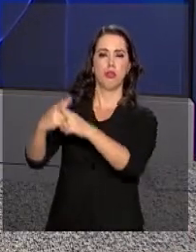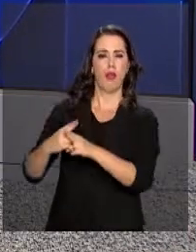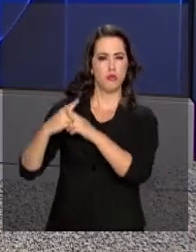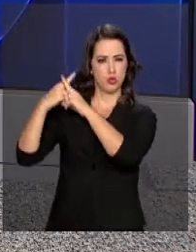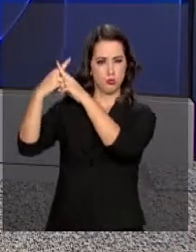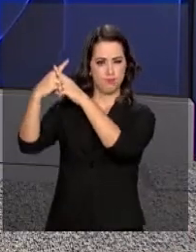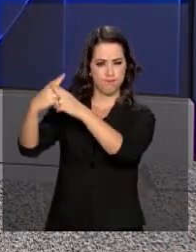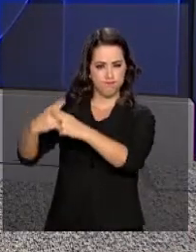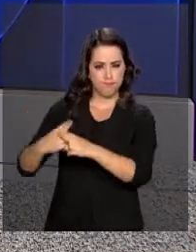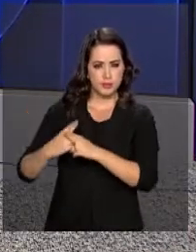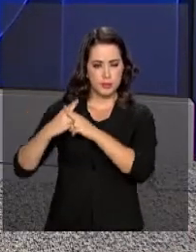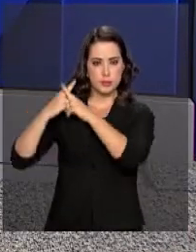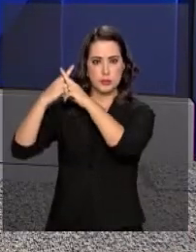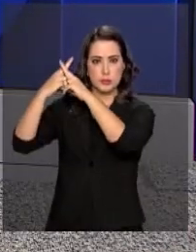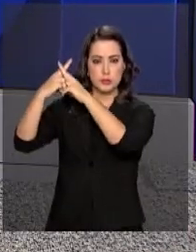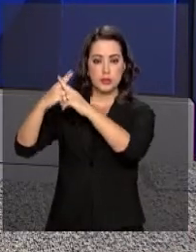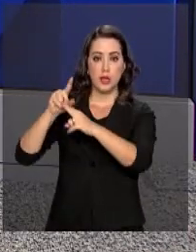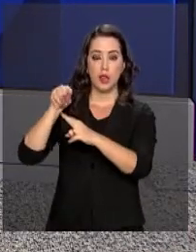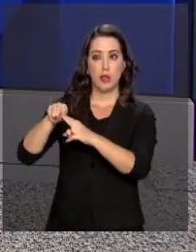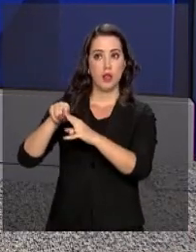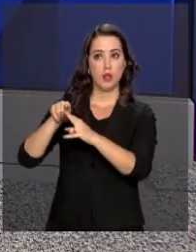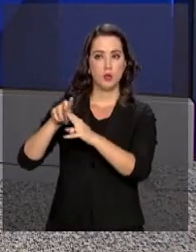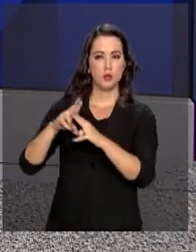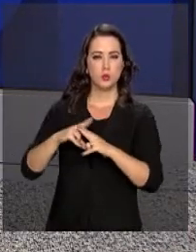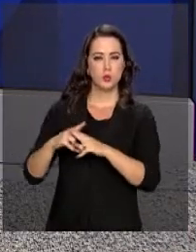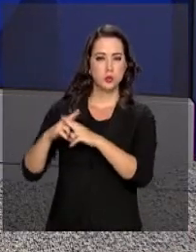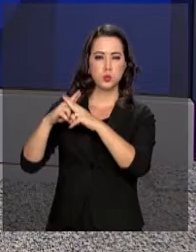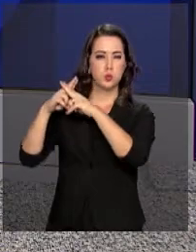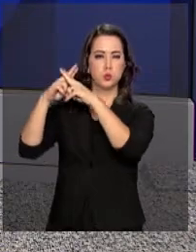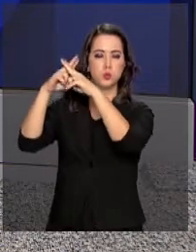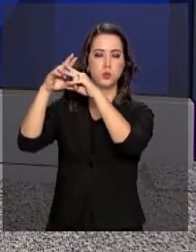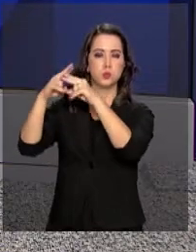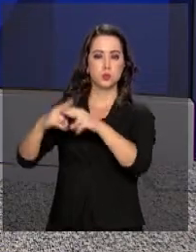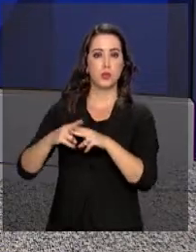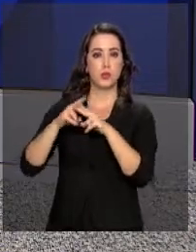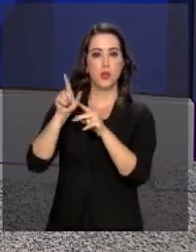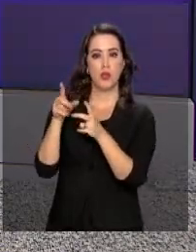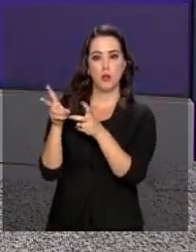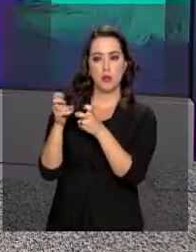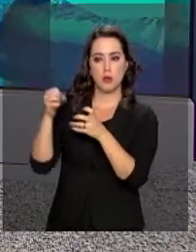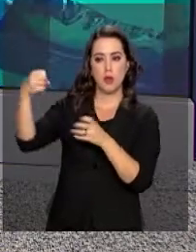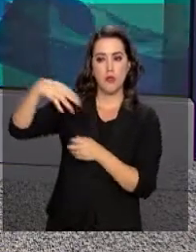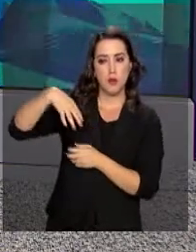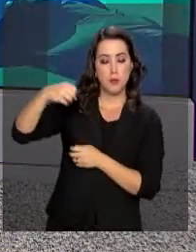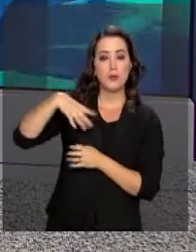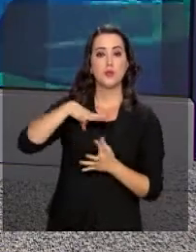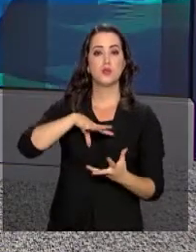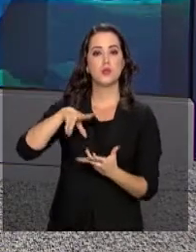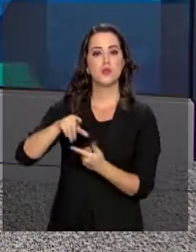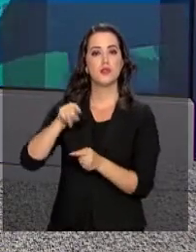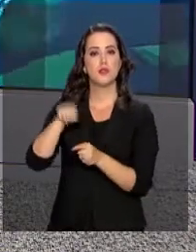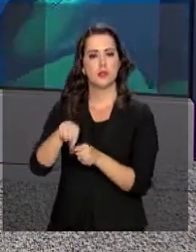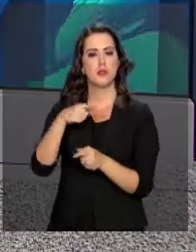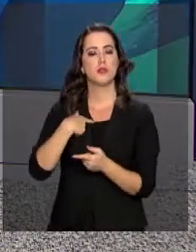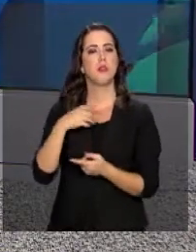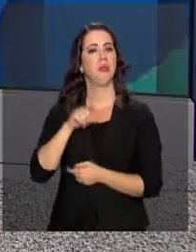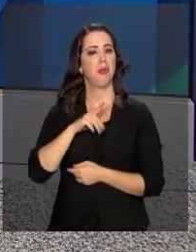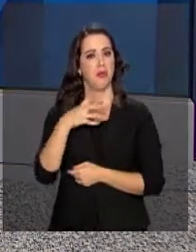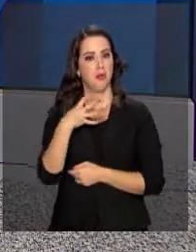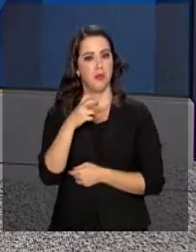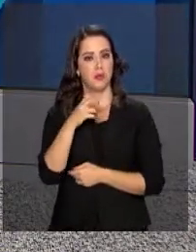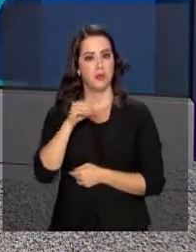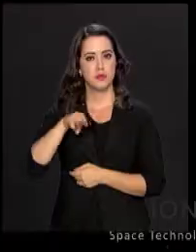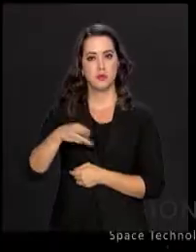este centro é o primeiro de um conjunto de estações de monitoramento com investimento de 450 milhões de